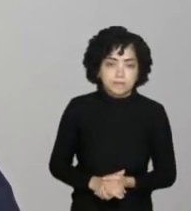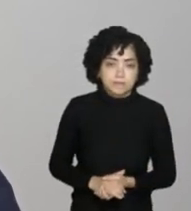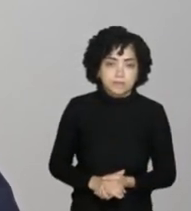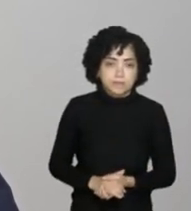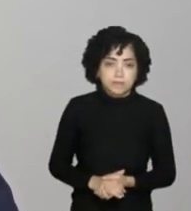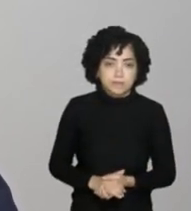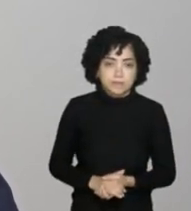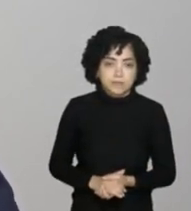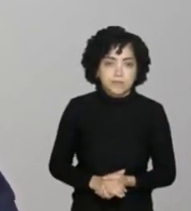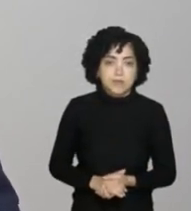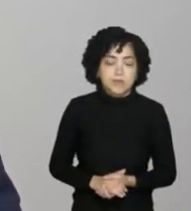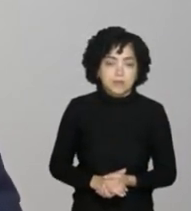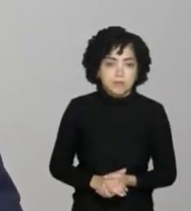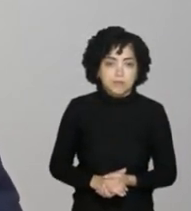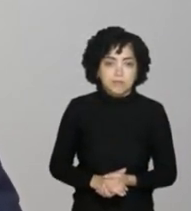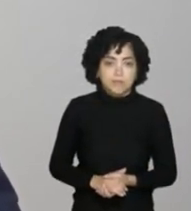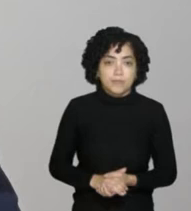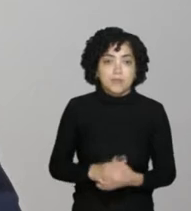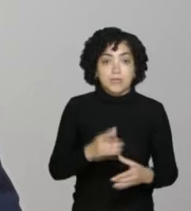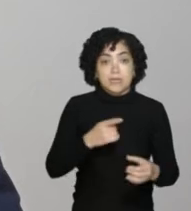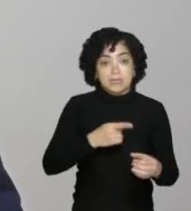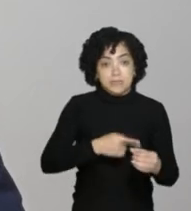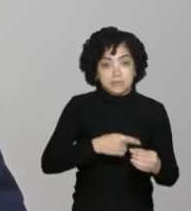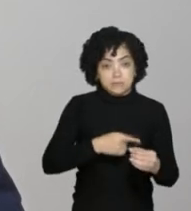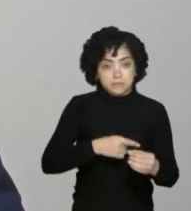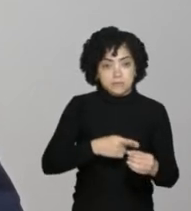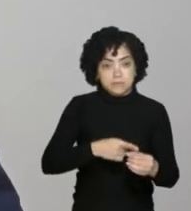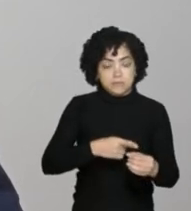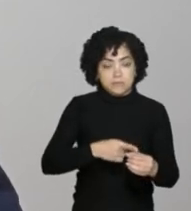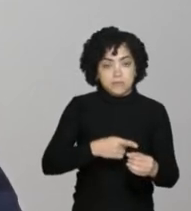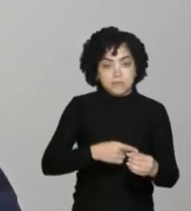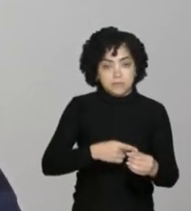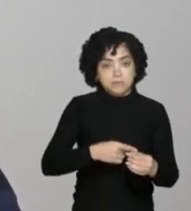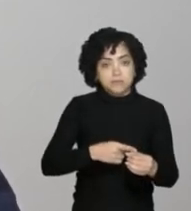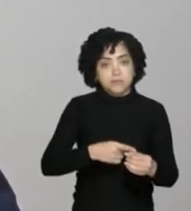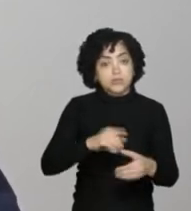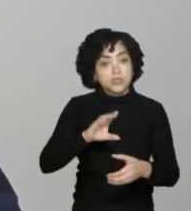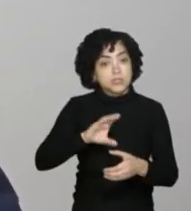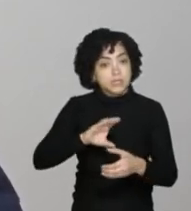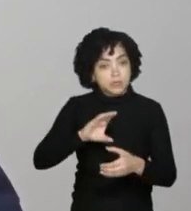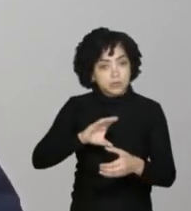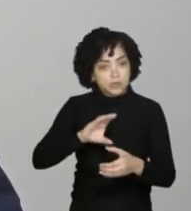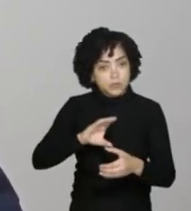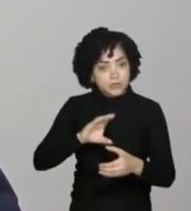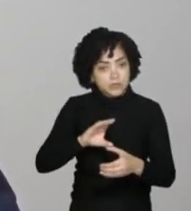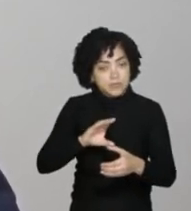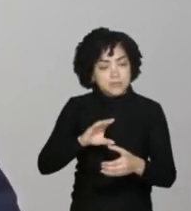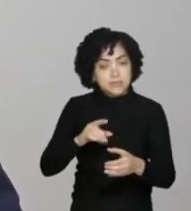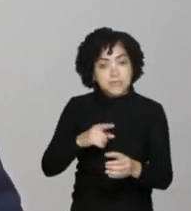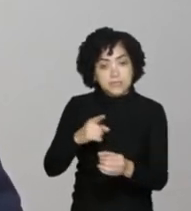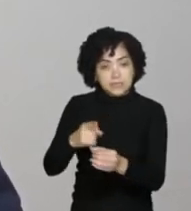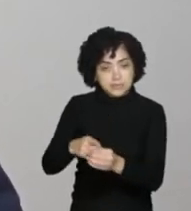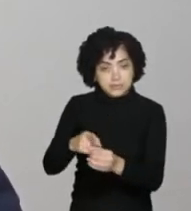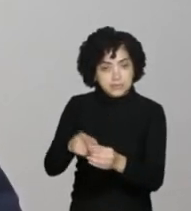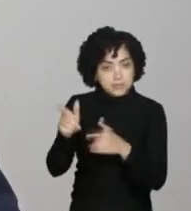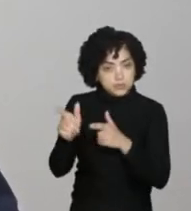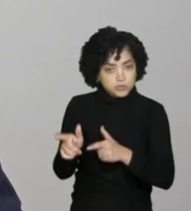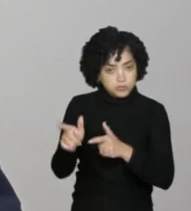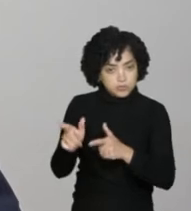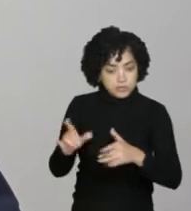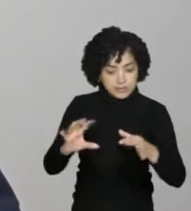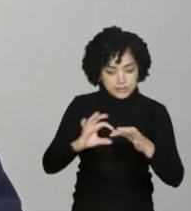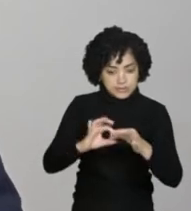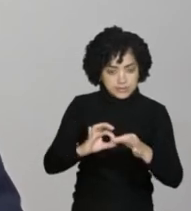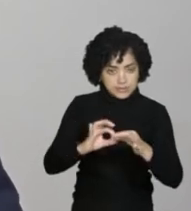de Canoinhas, Porto União, Caçador, também tem uma rodovia que faz a ligação do município de